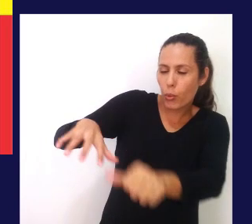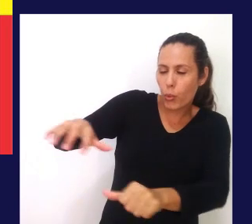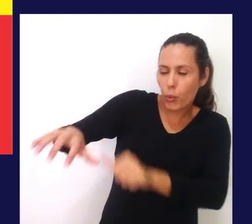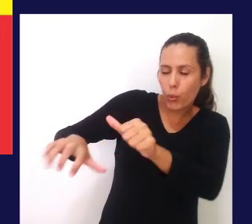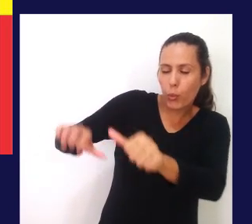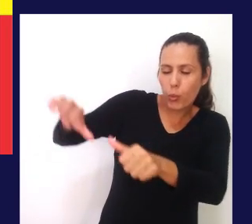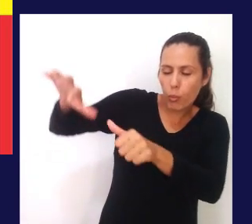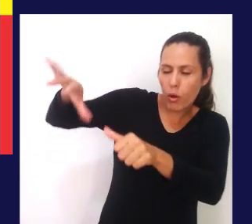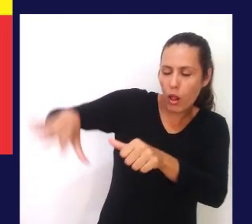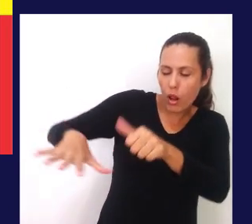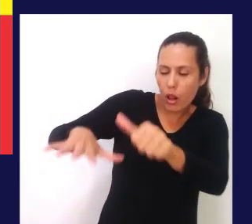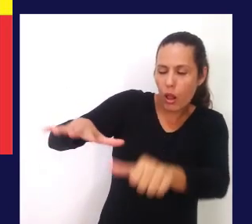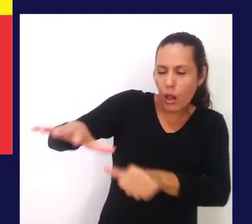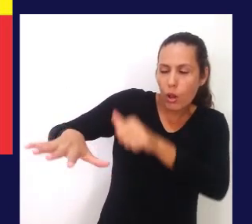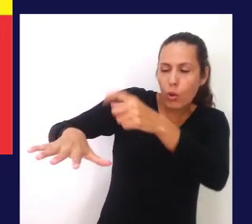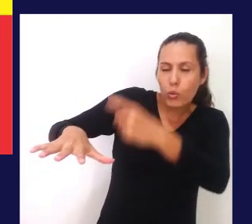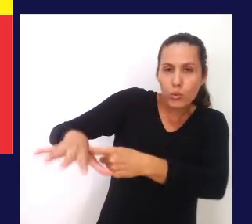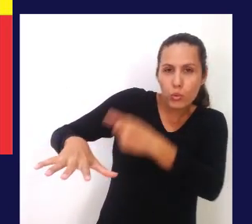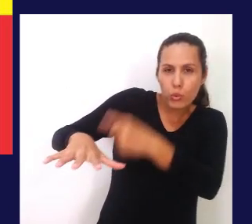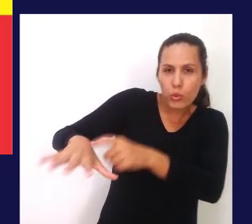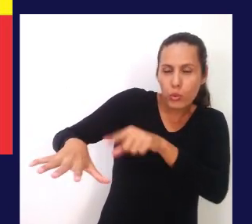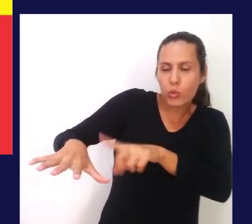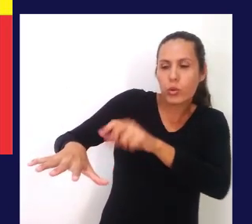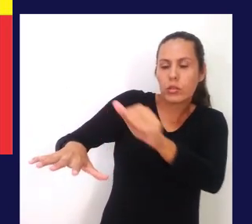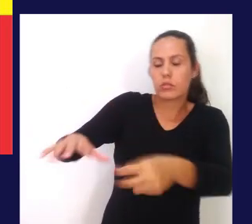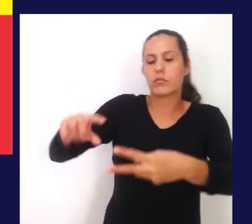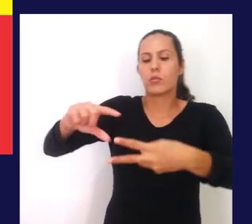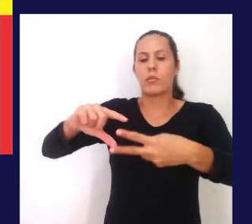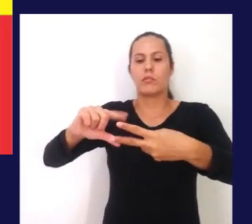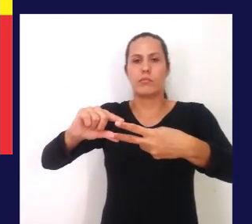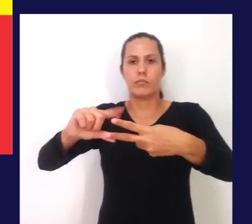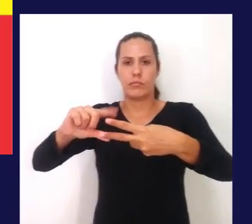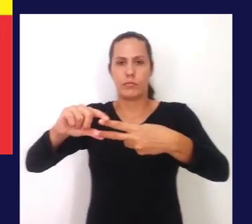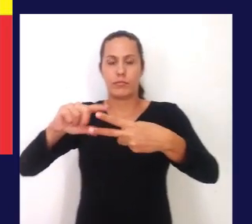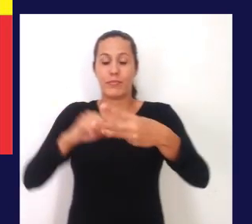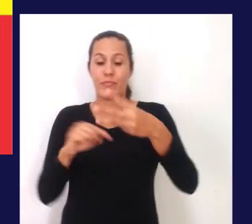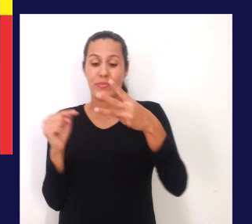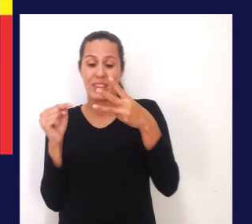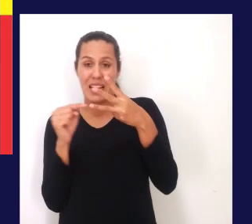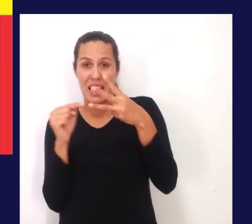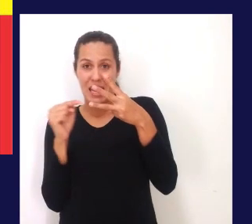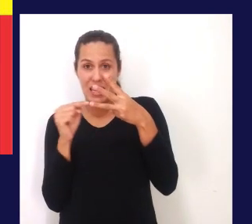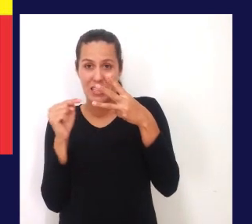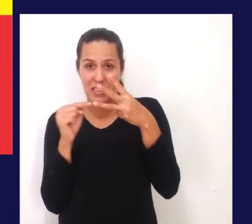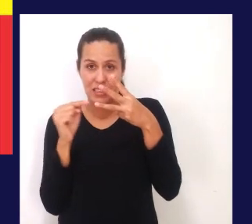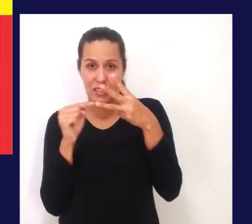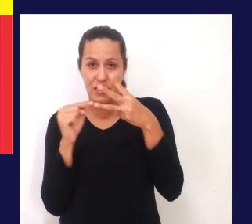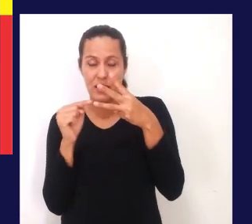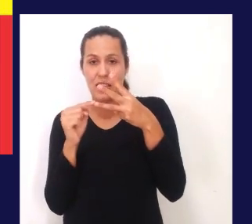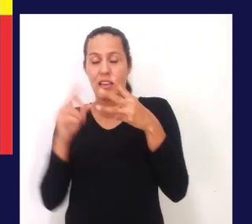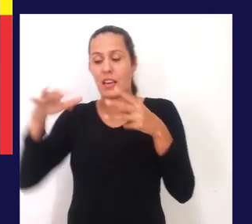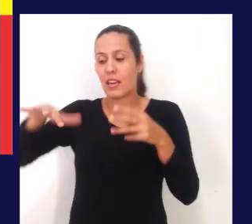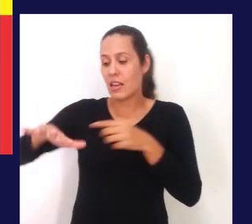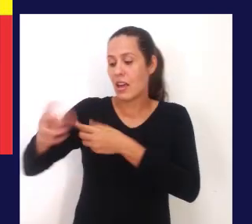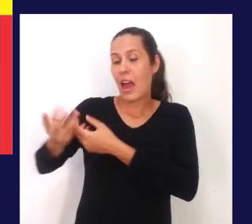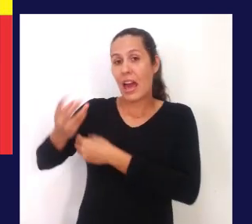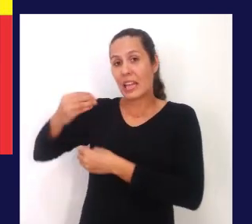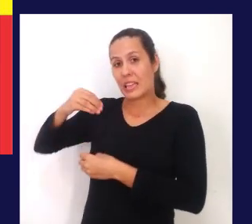ele vai se formar no interior da crosta terrestre. Isso aí pelo